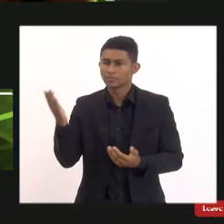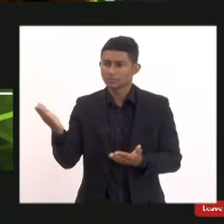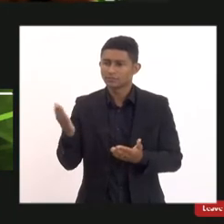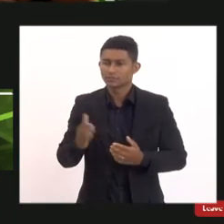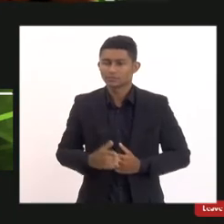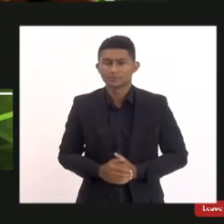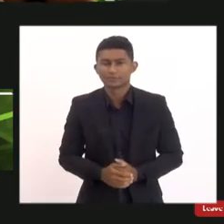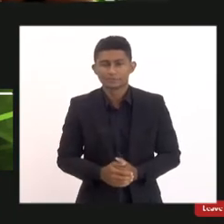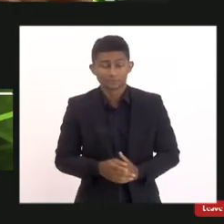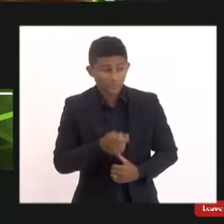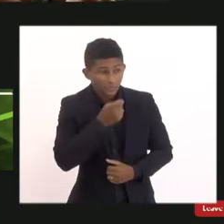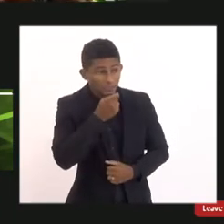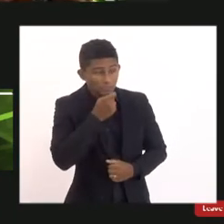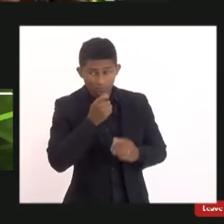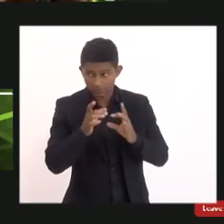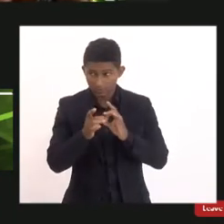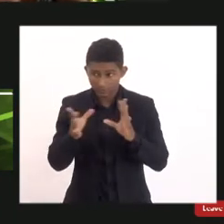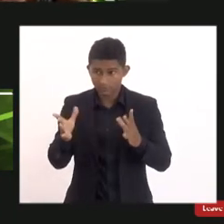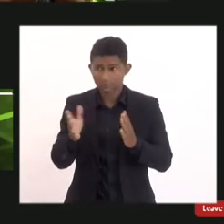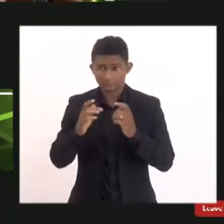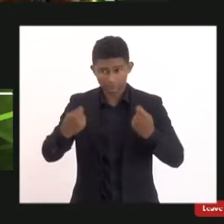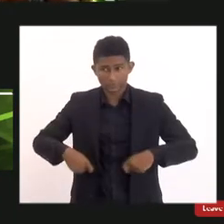Tem que abrir o microfone, Tereza.